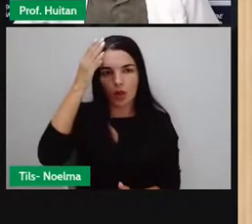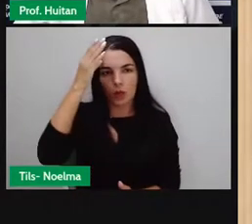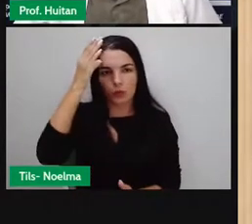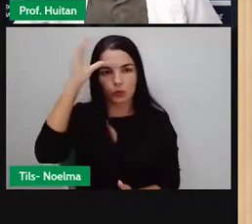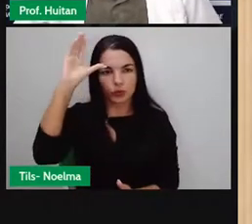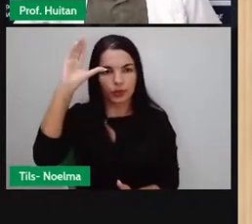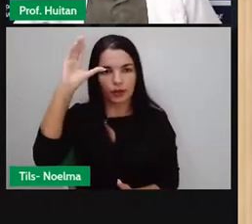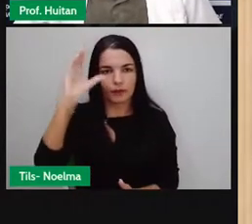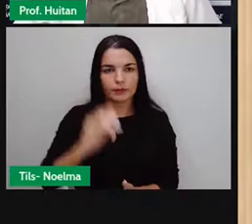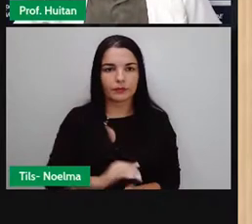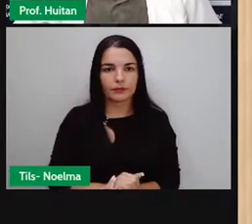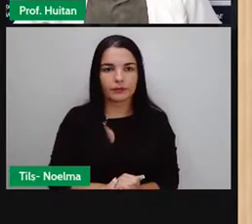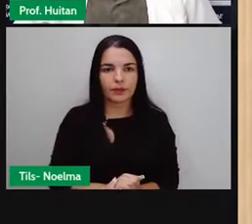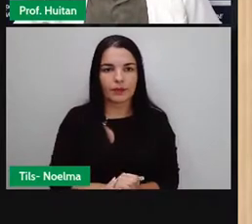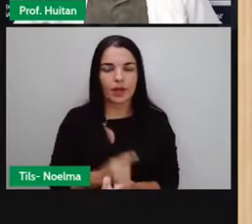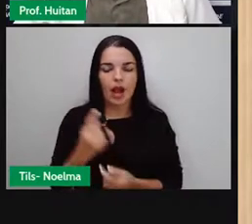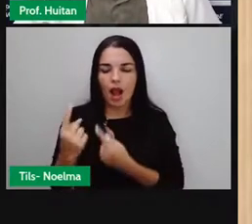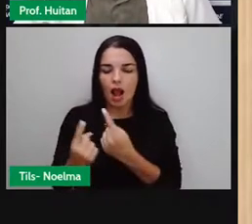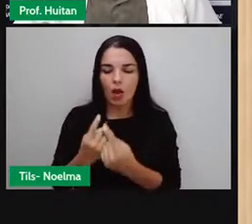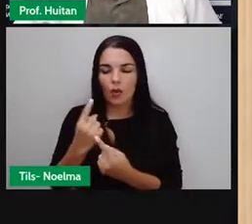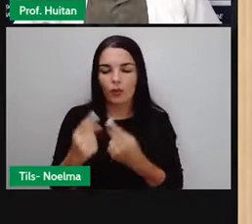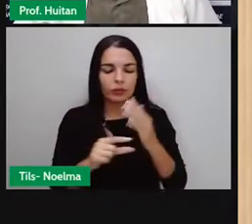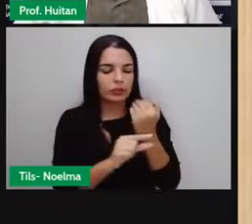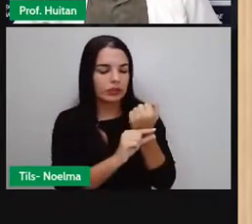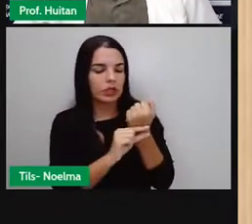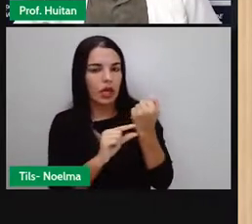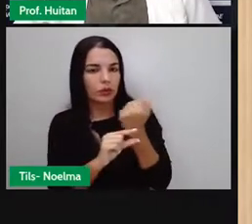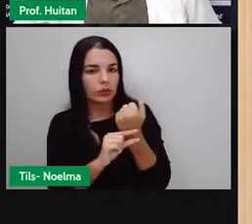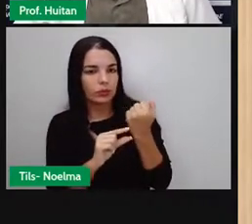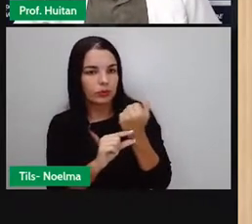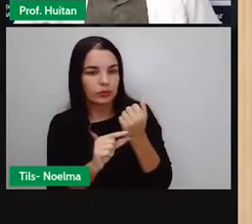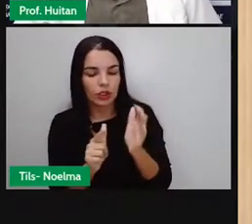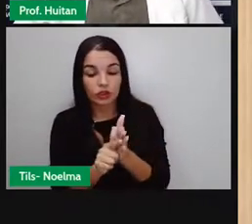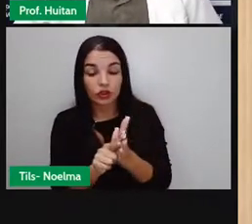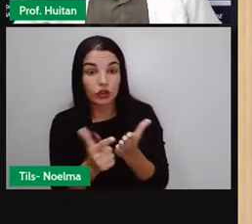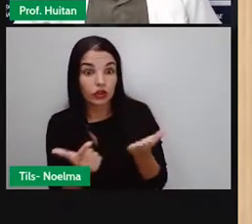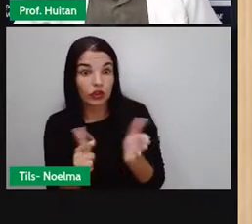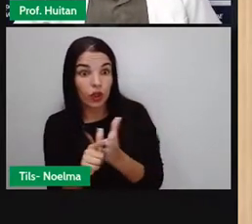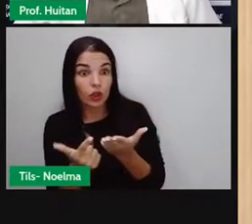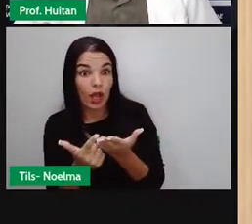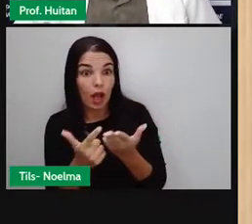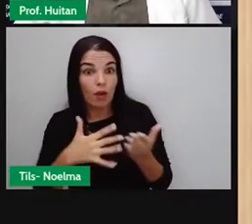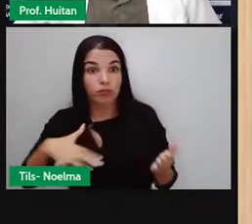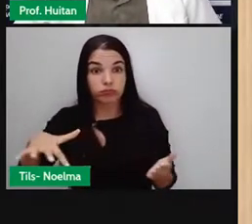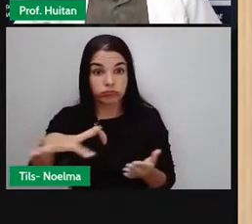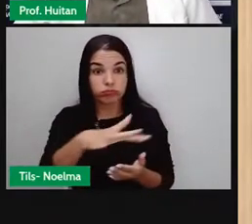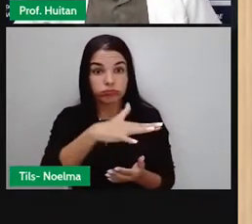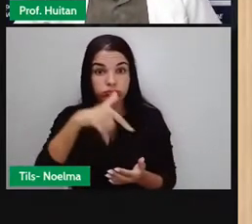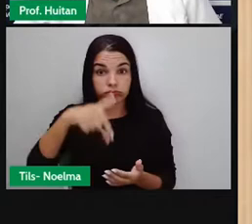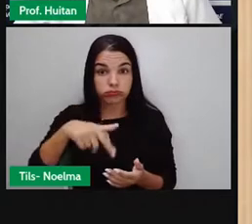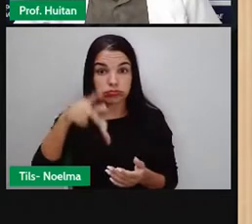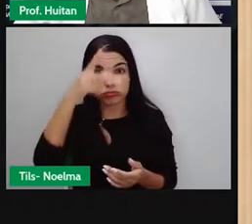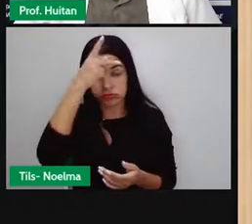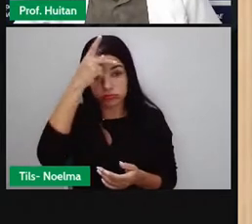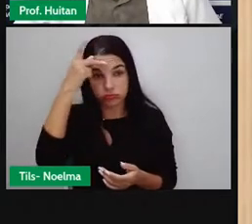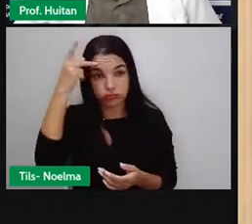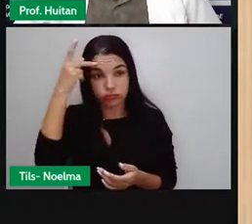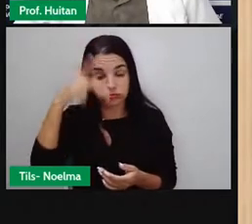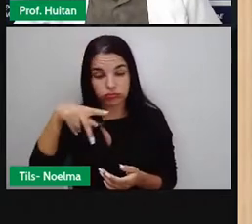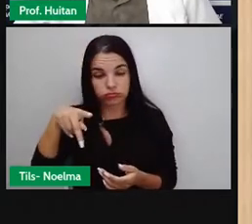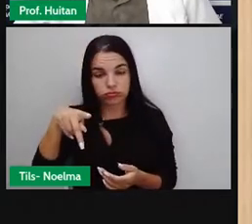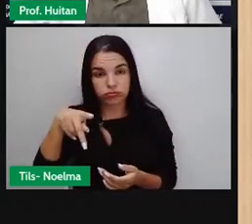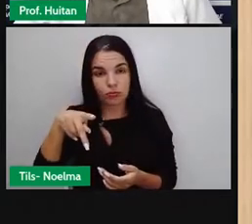né? Olha o que diz um jornal de grande circulação no país sobre os indígenas que